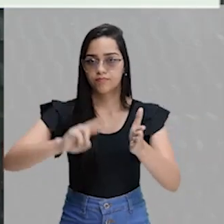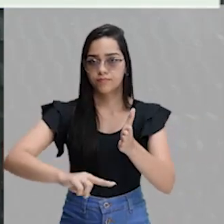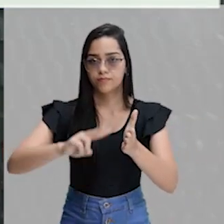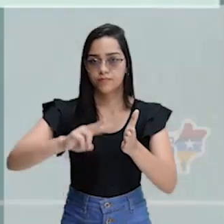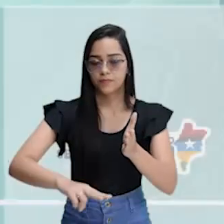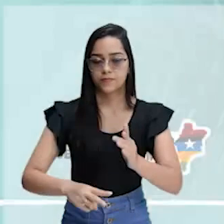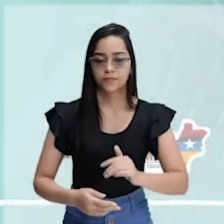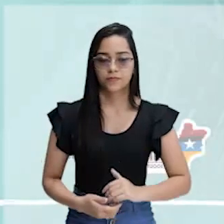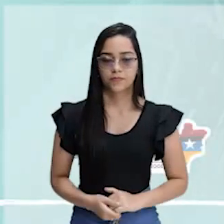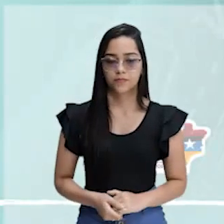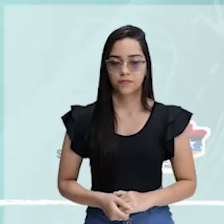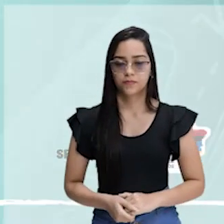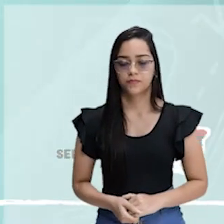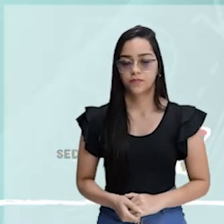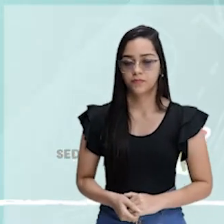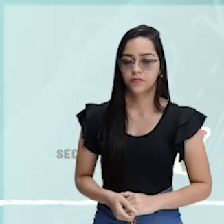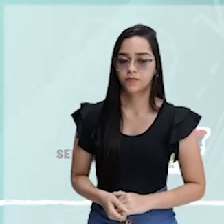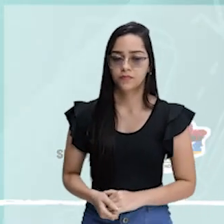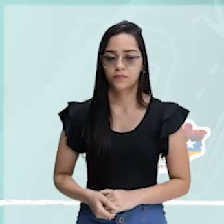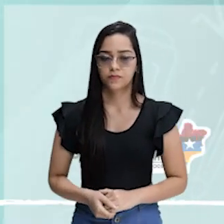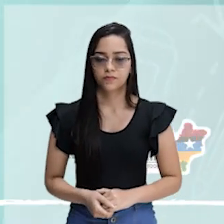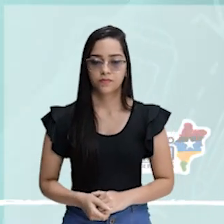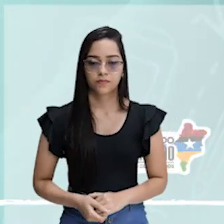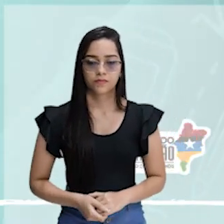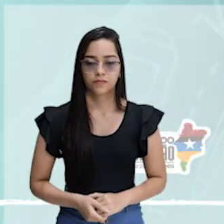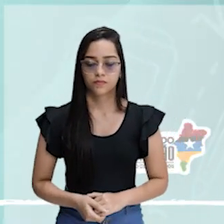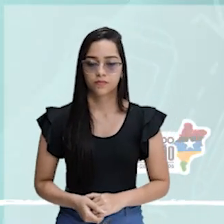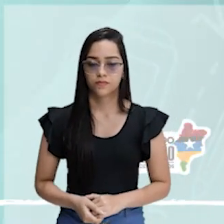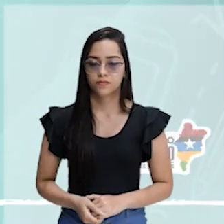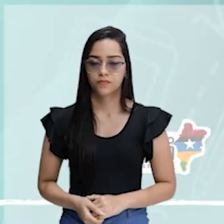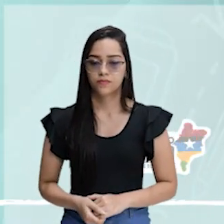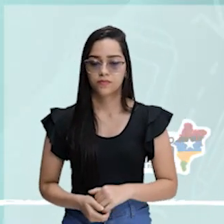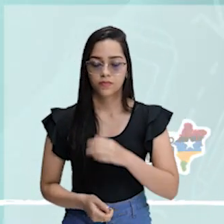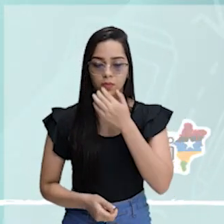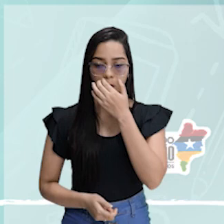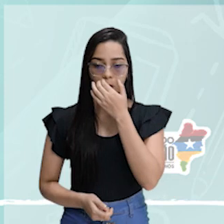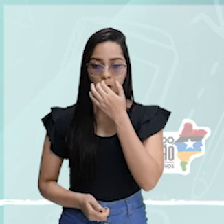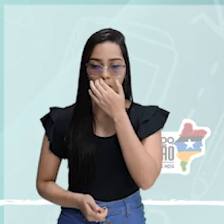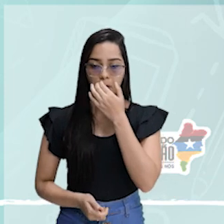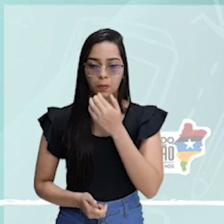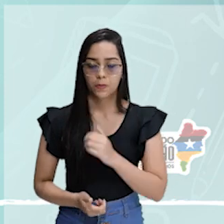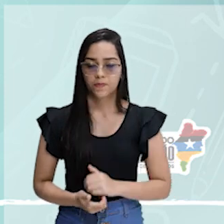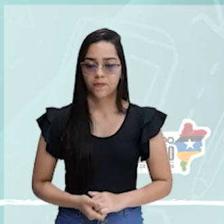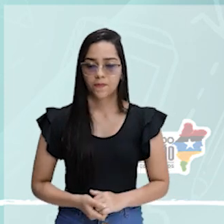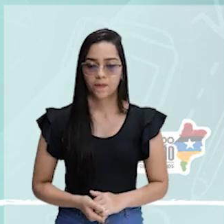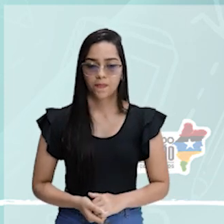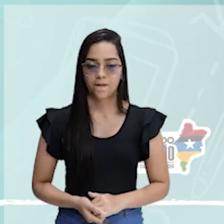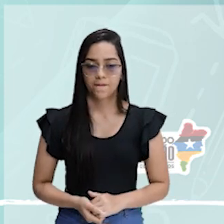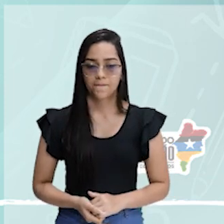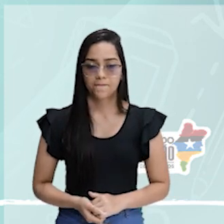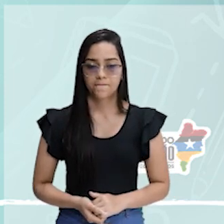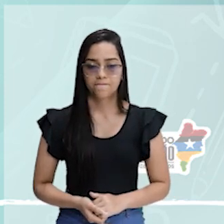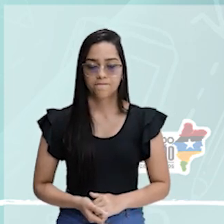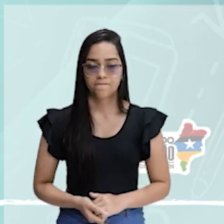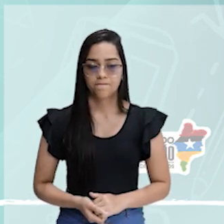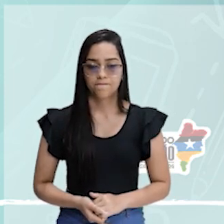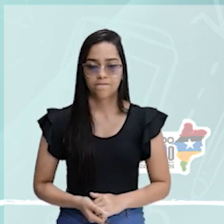seguinte. Um elevador é puxado para cima por cabos de